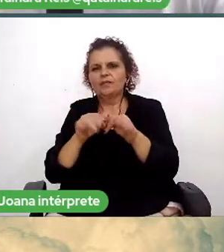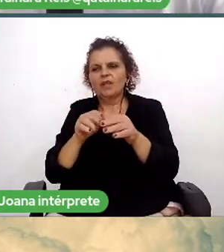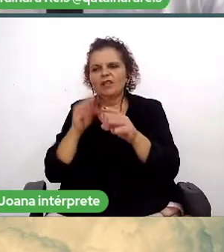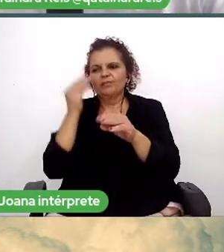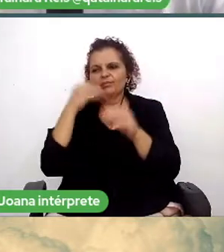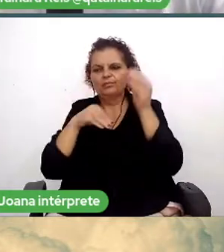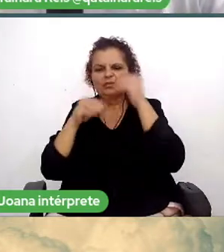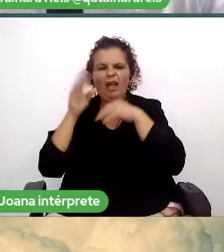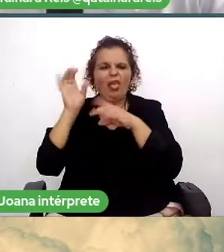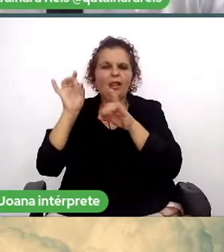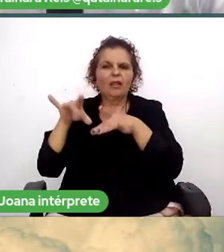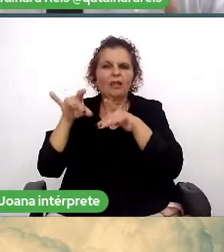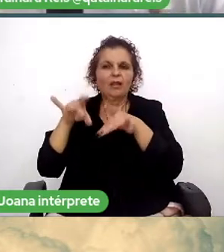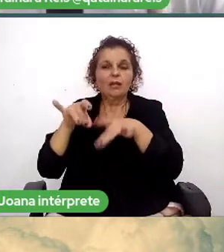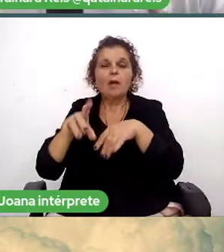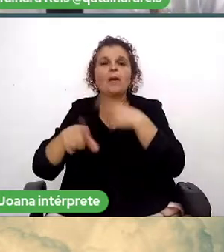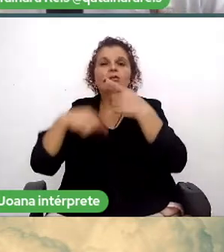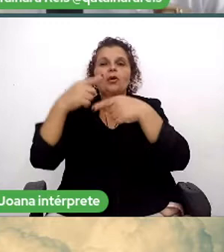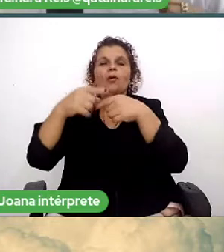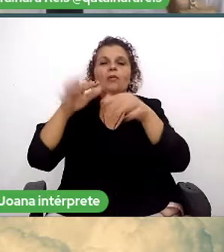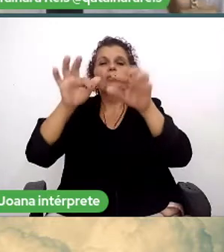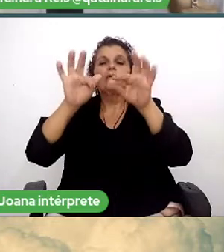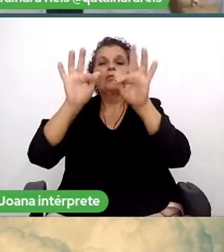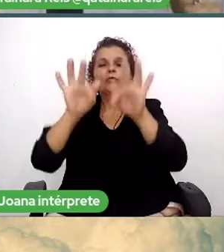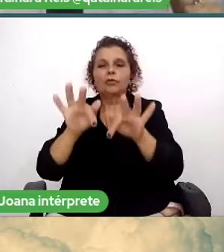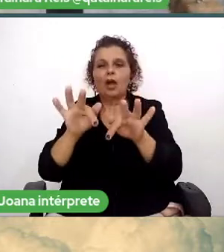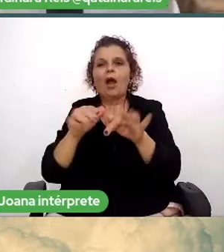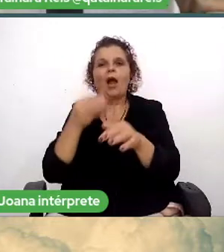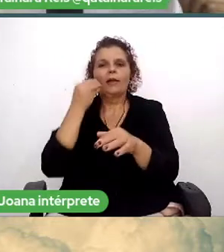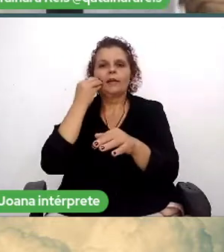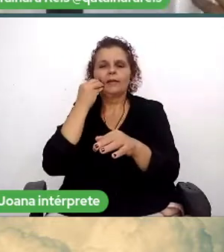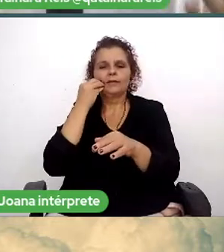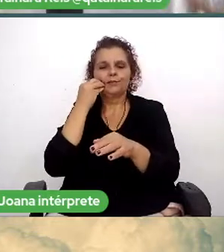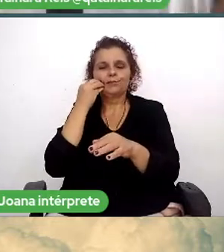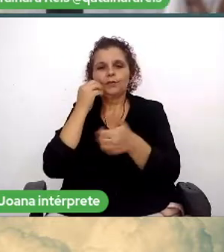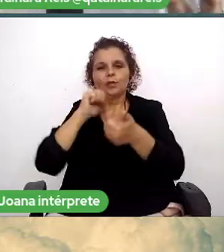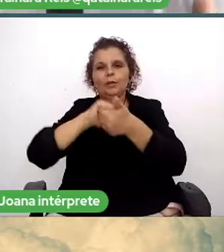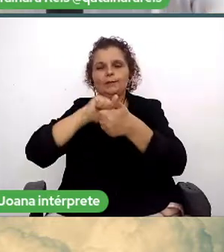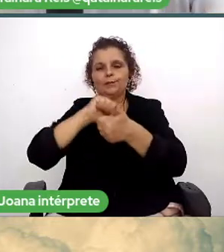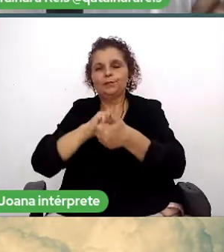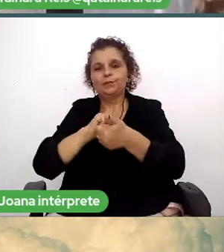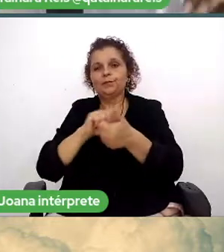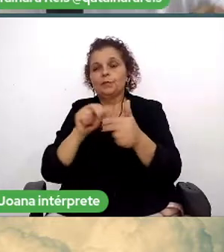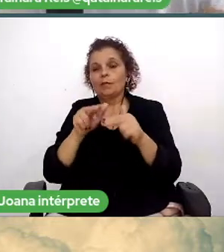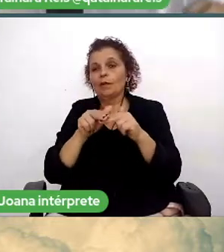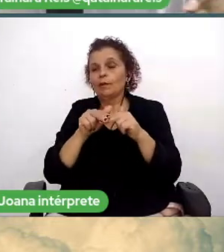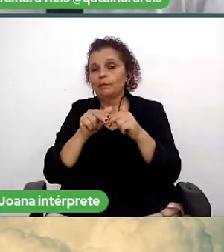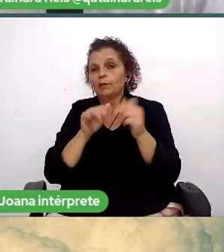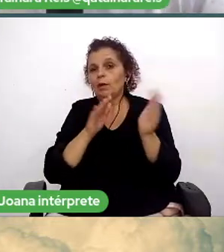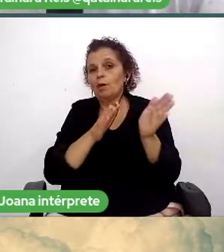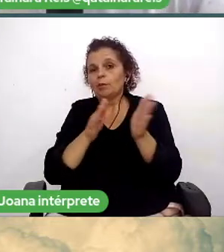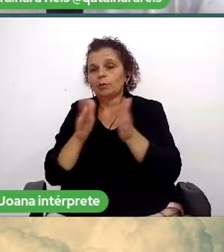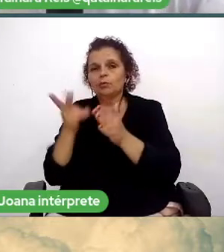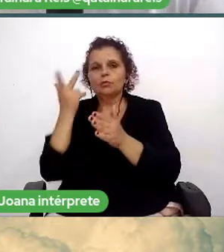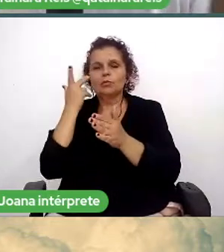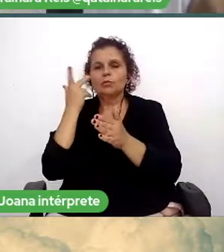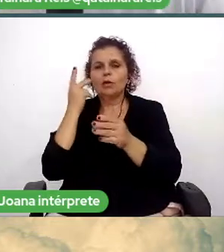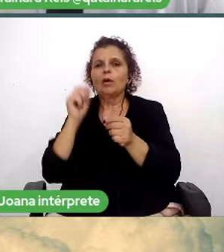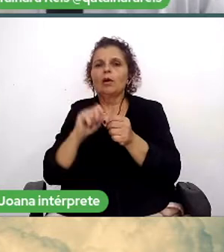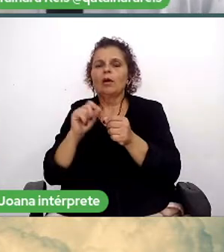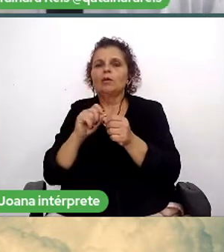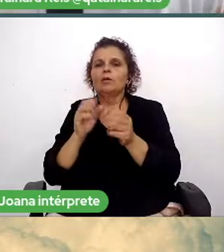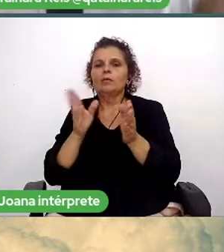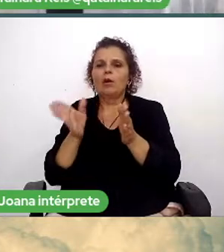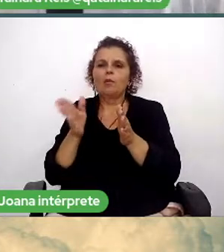pouco essas atividades, certo? Então, por esse motivo que num processo tradicional a gente fala que a fase de